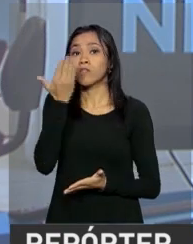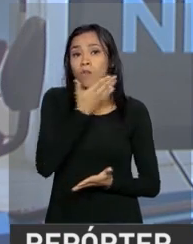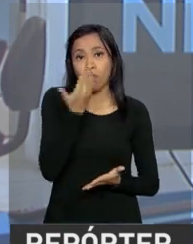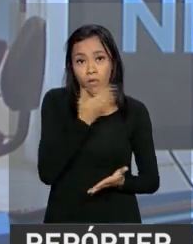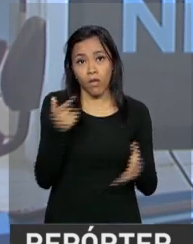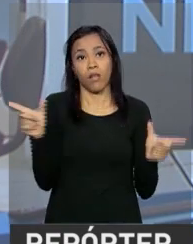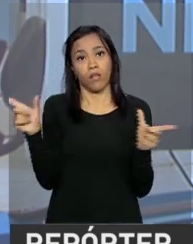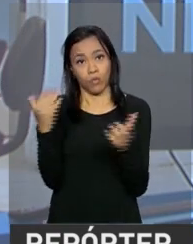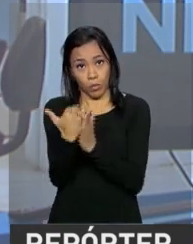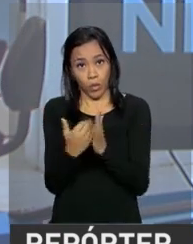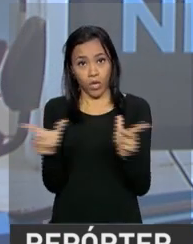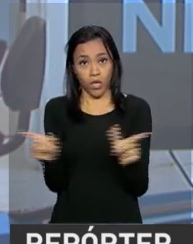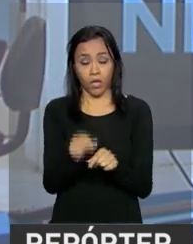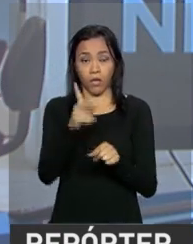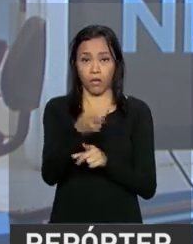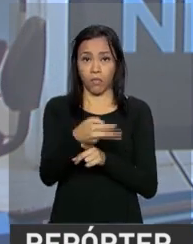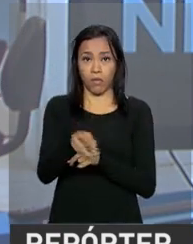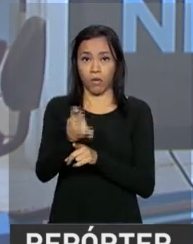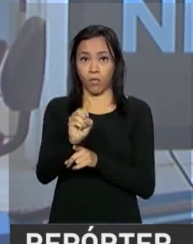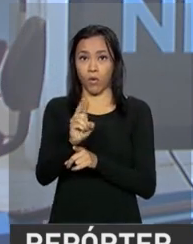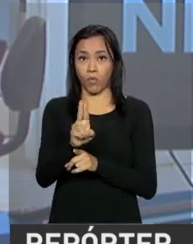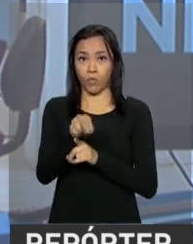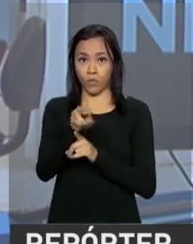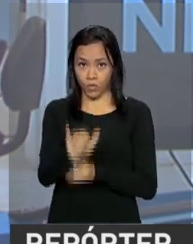Essa etapa é voltada aos estudantes